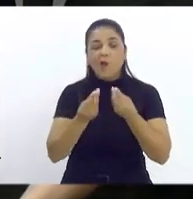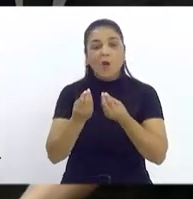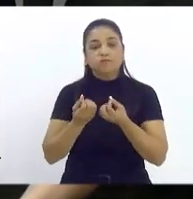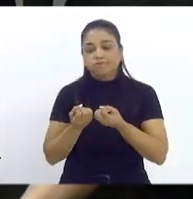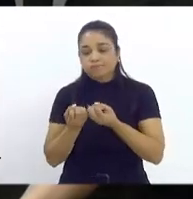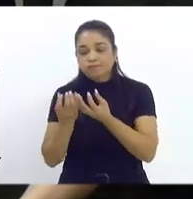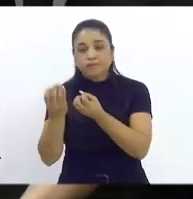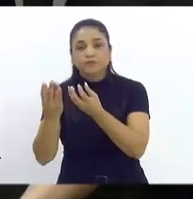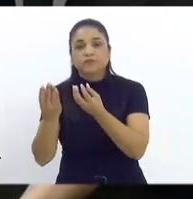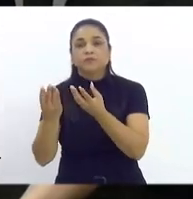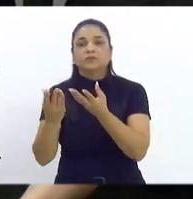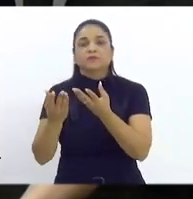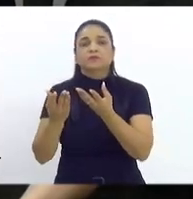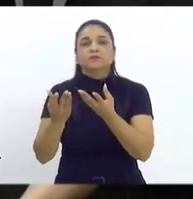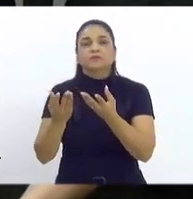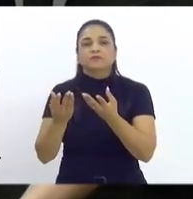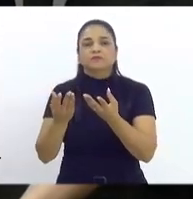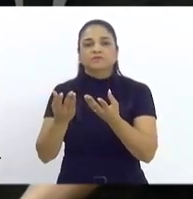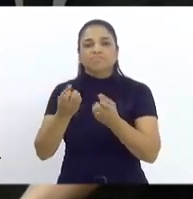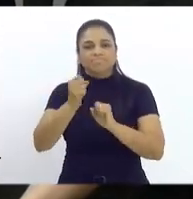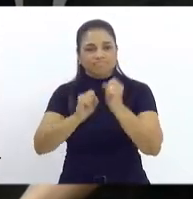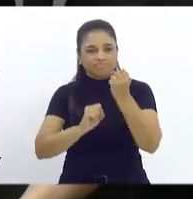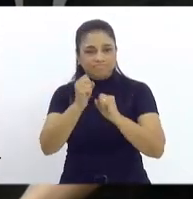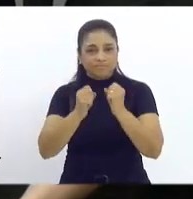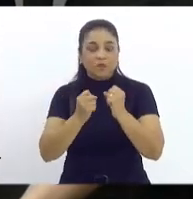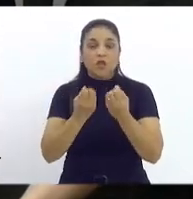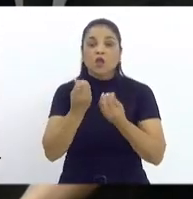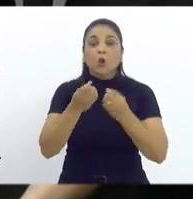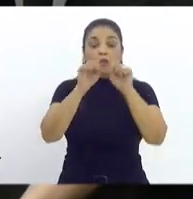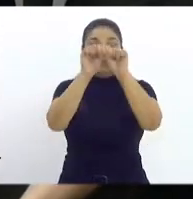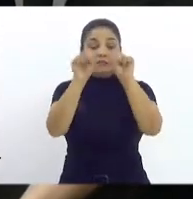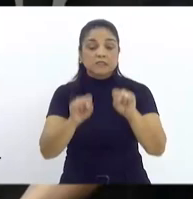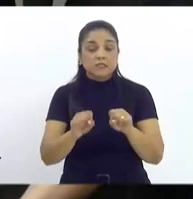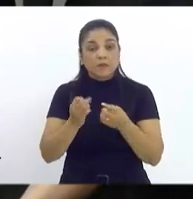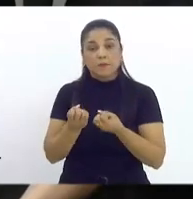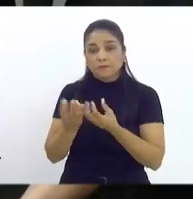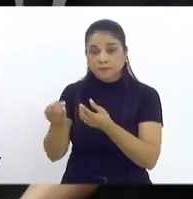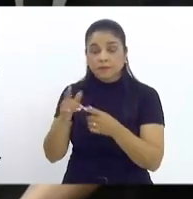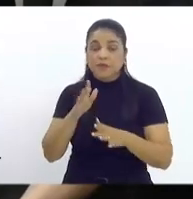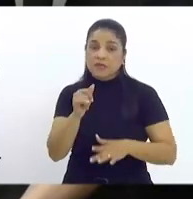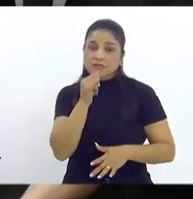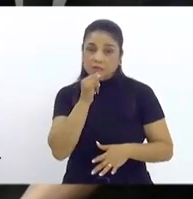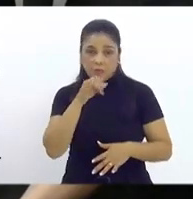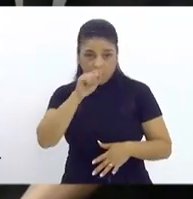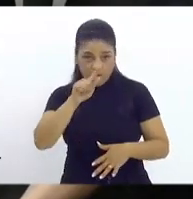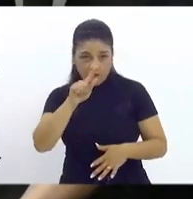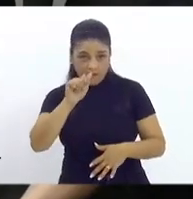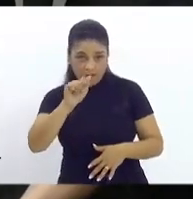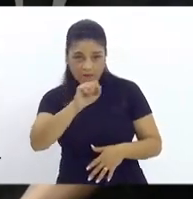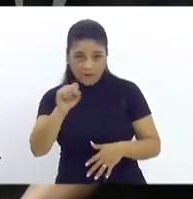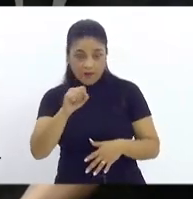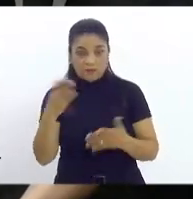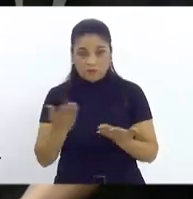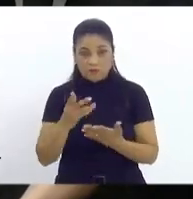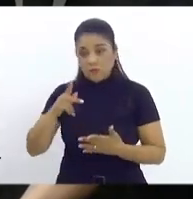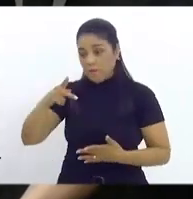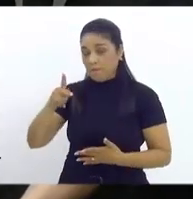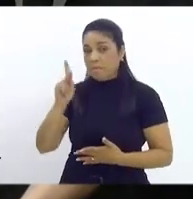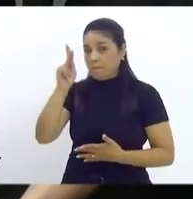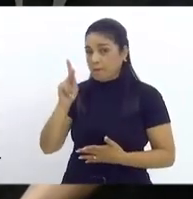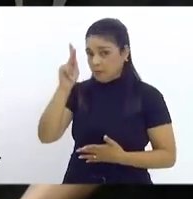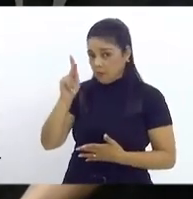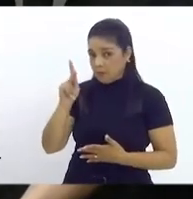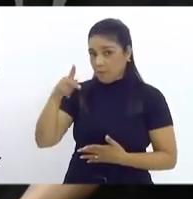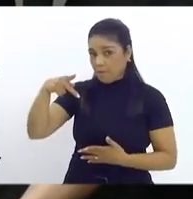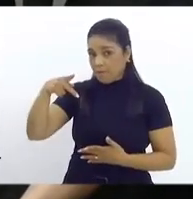distribuidora e como faz um sistema de distribuição. Bom, o gás hoje, nosso supridor é a Petrobras, né, o